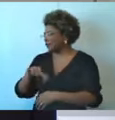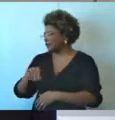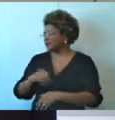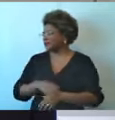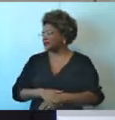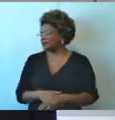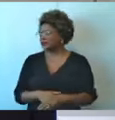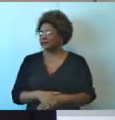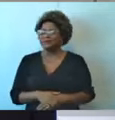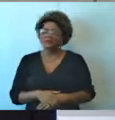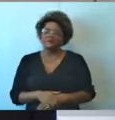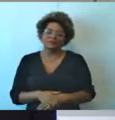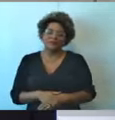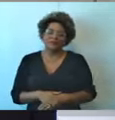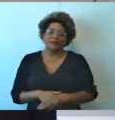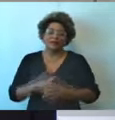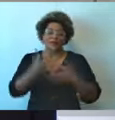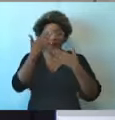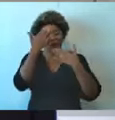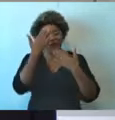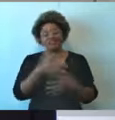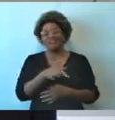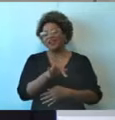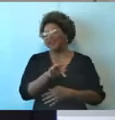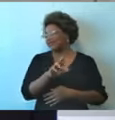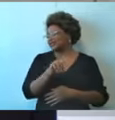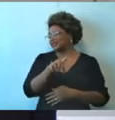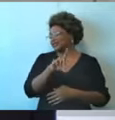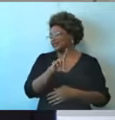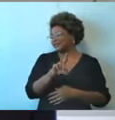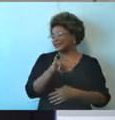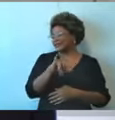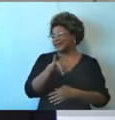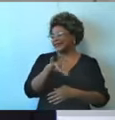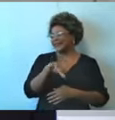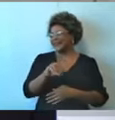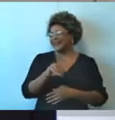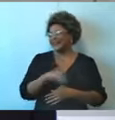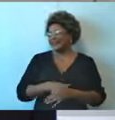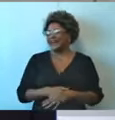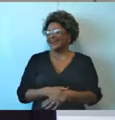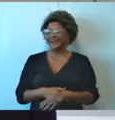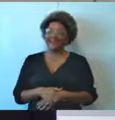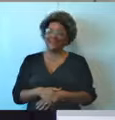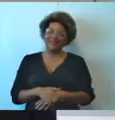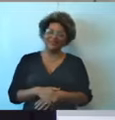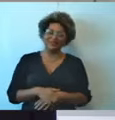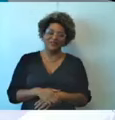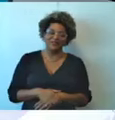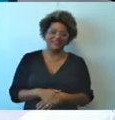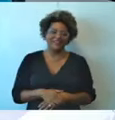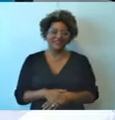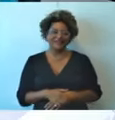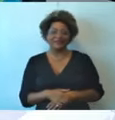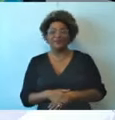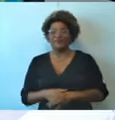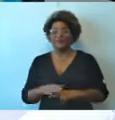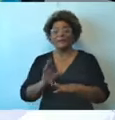Frederico, pelas suas colocações. Bem, então a gente está chegando aqui no final. Você quer fazer algum comentário, Sá?